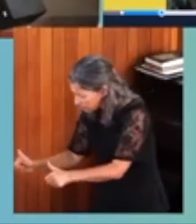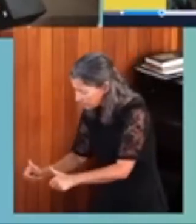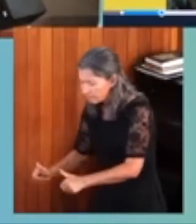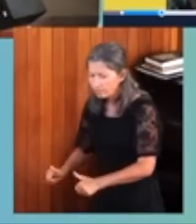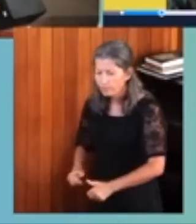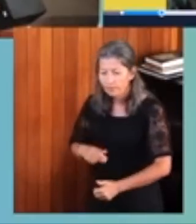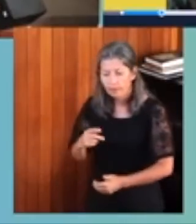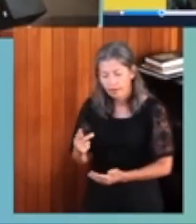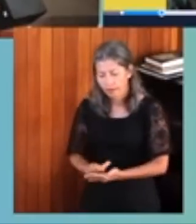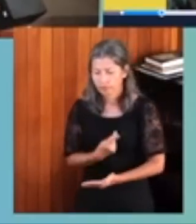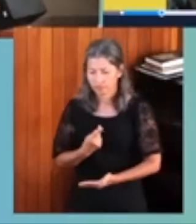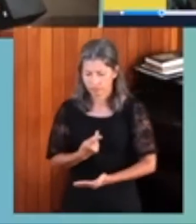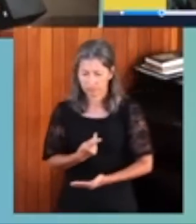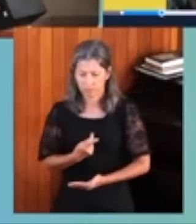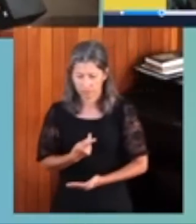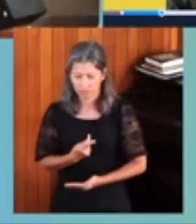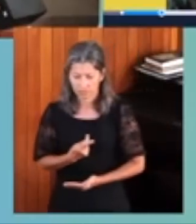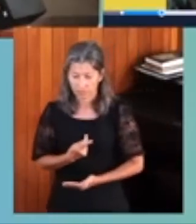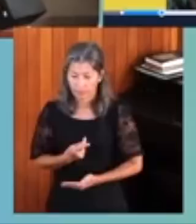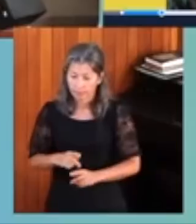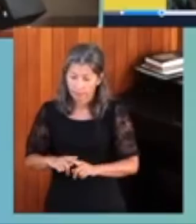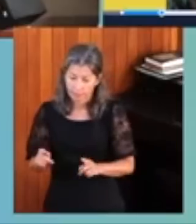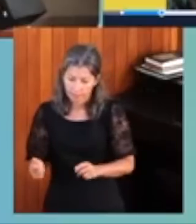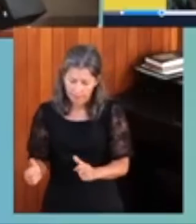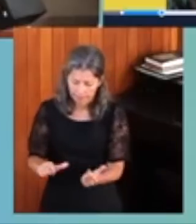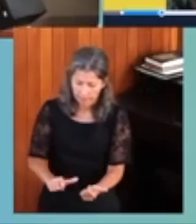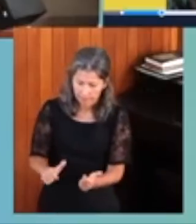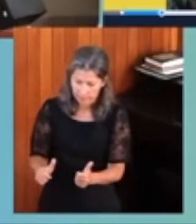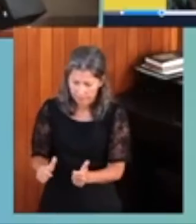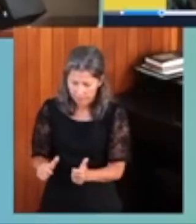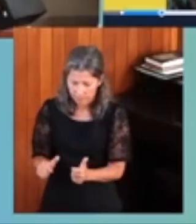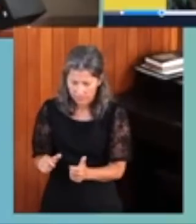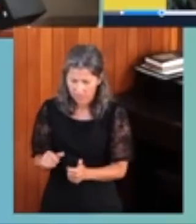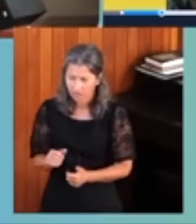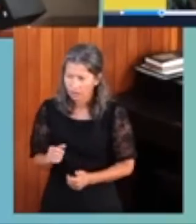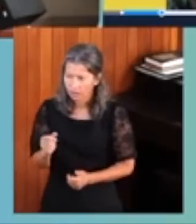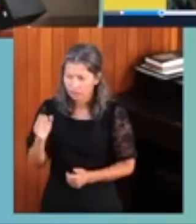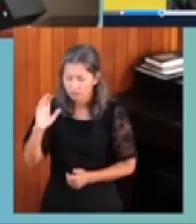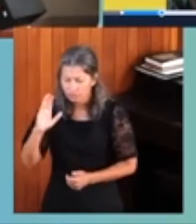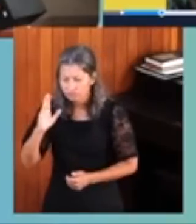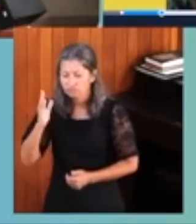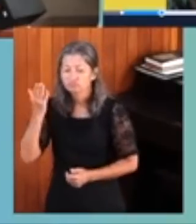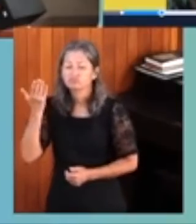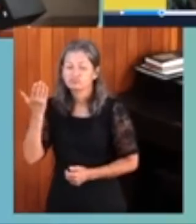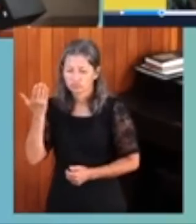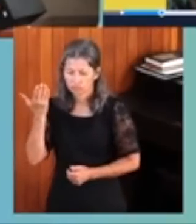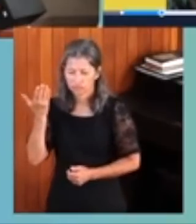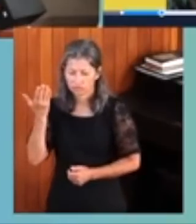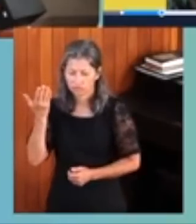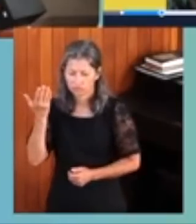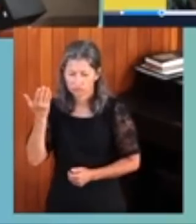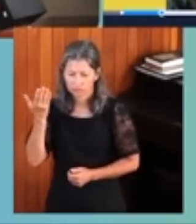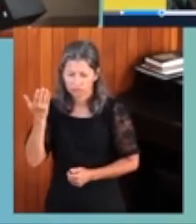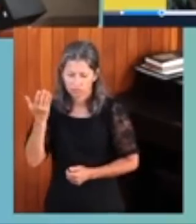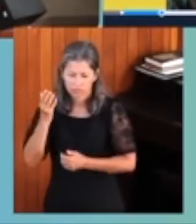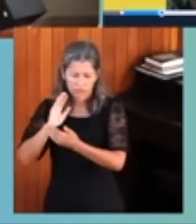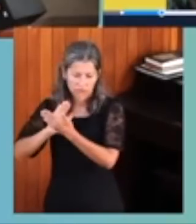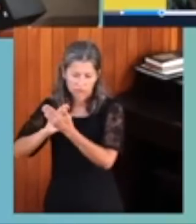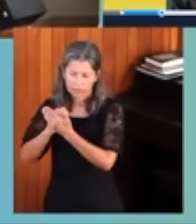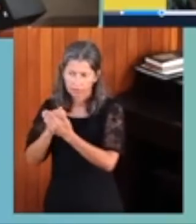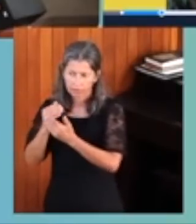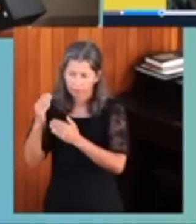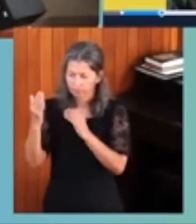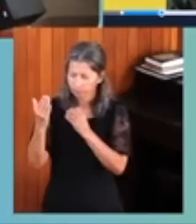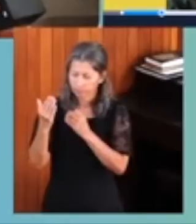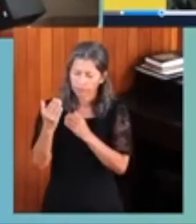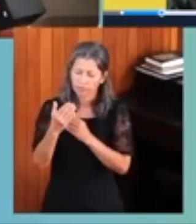se polui. Por isso o cavalo preto, né? E chegamos ao momento do cavalo morte, amarelo, cor de morte.